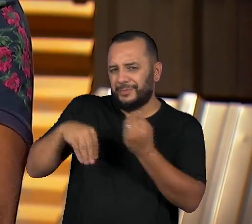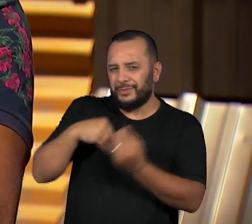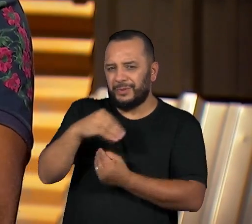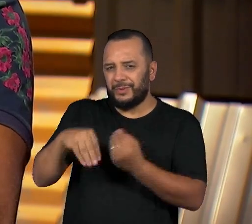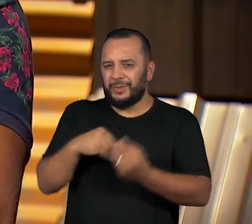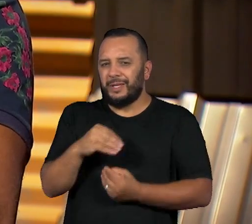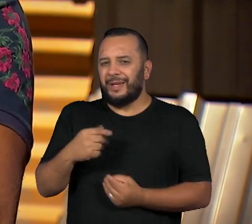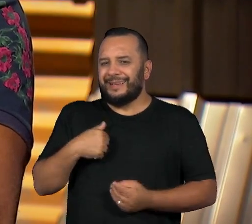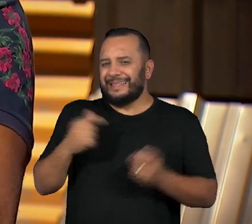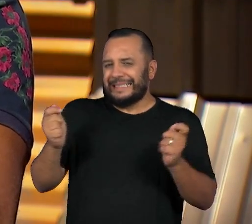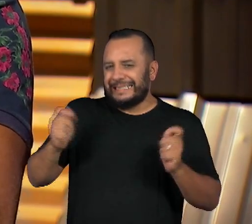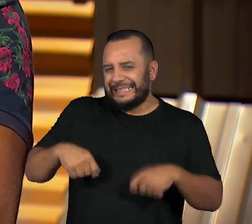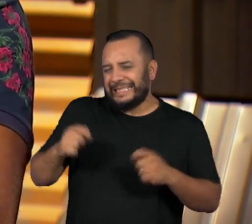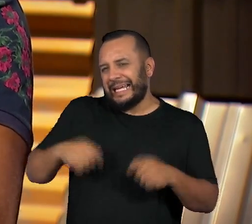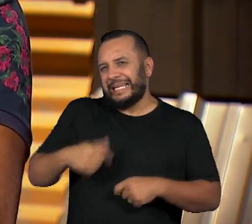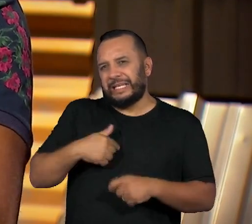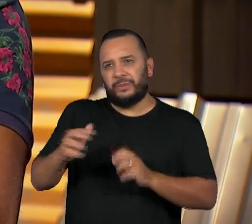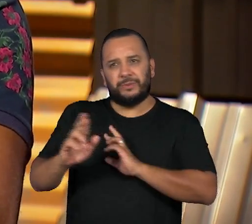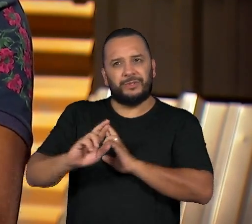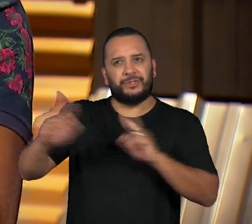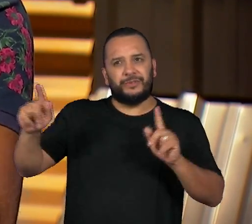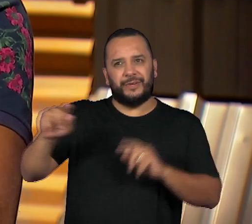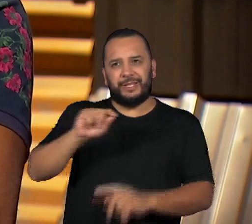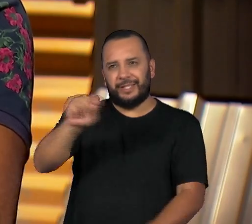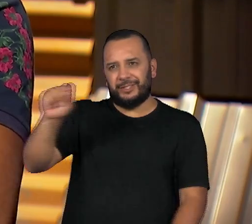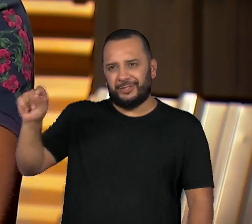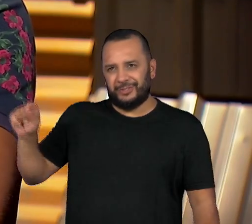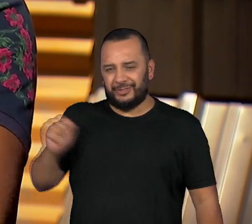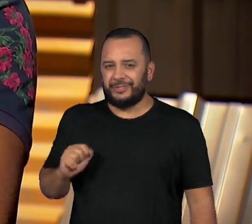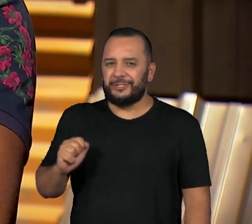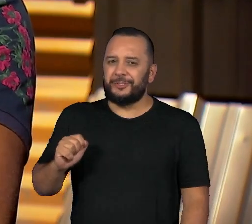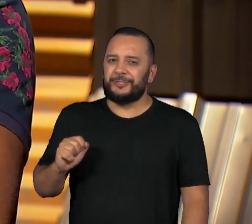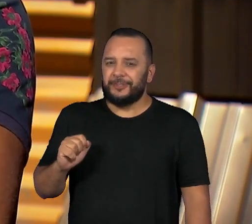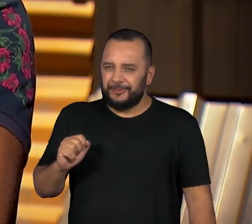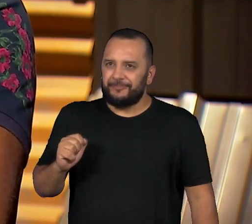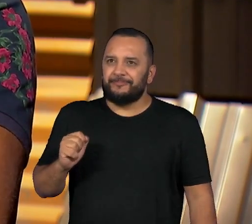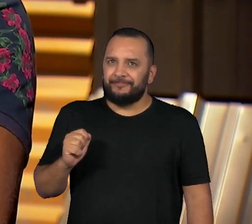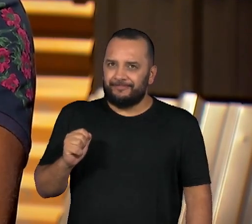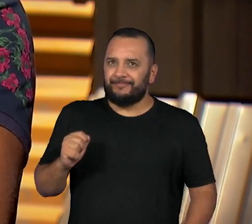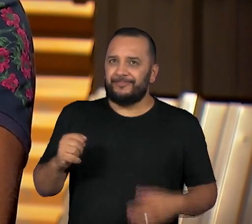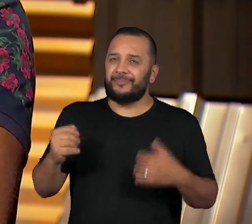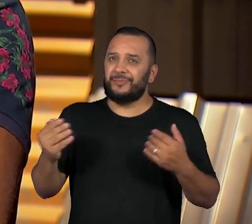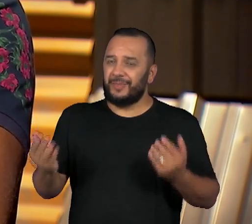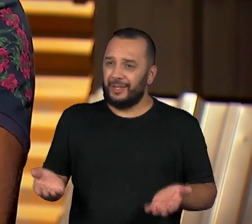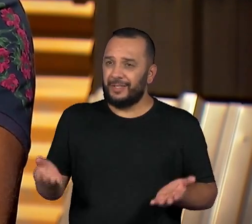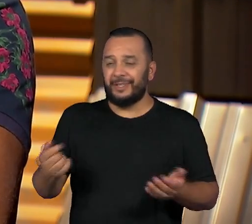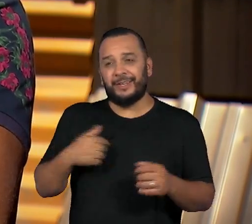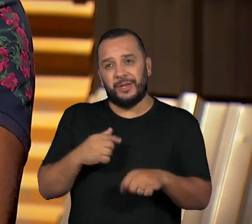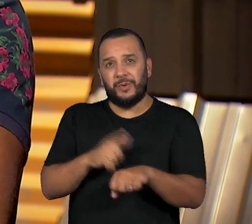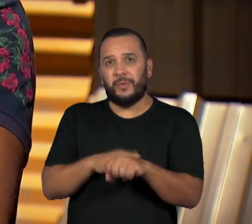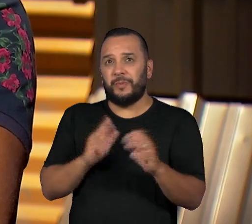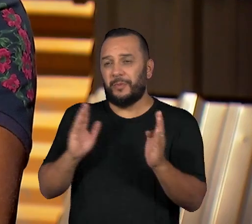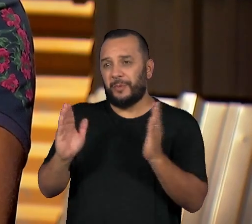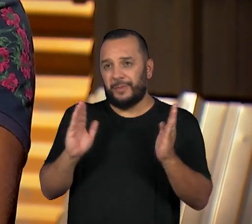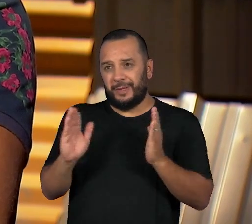acho que eu vou ser diferente de todo mundo, né? E aí chegou num ponto que